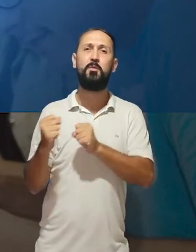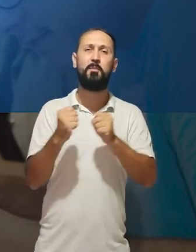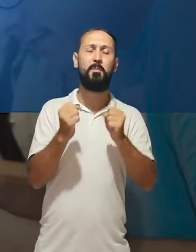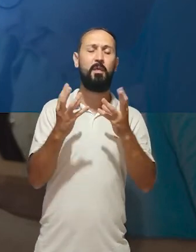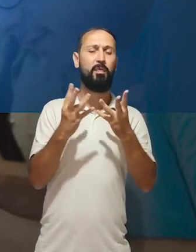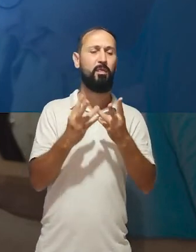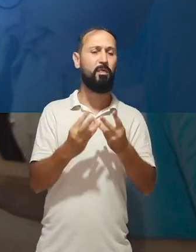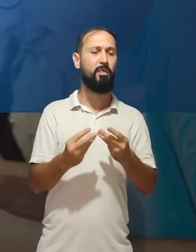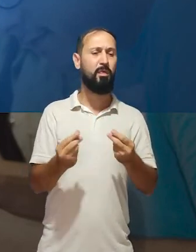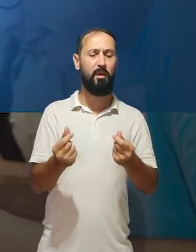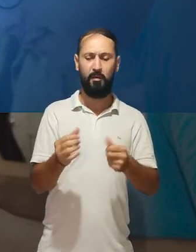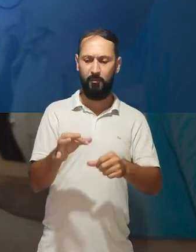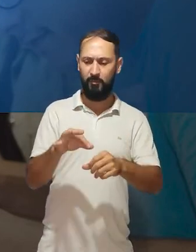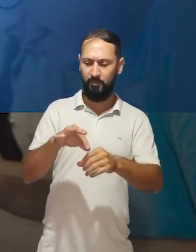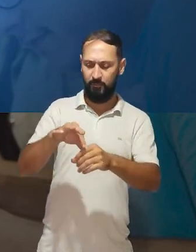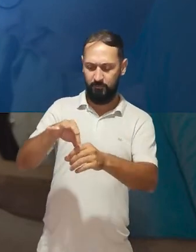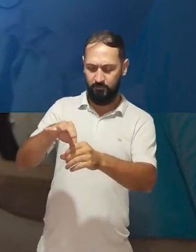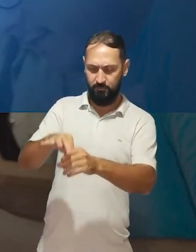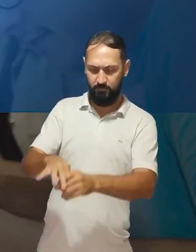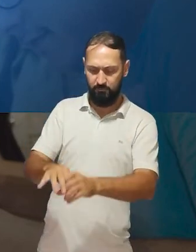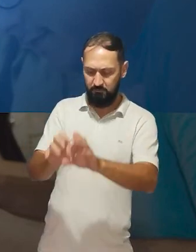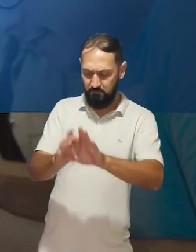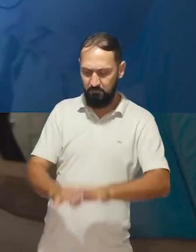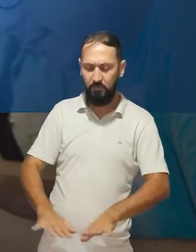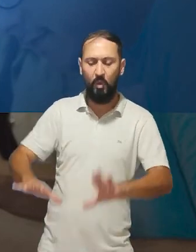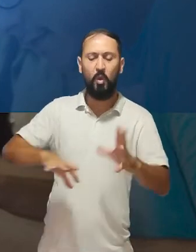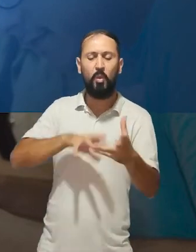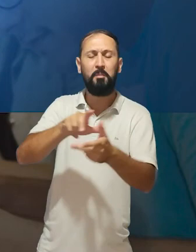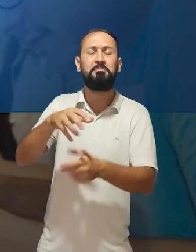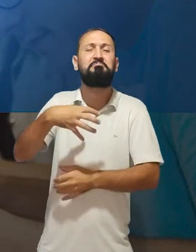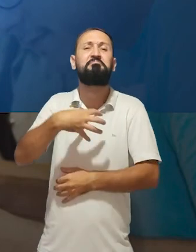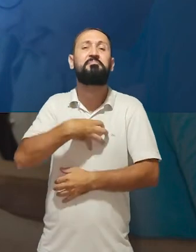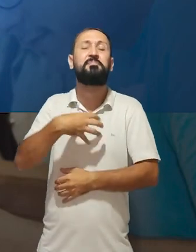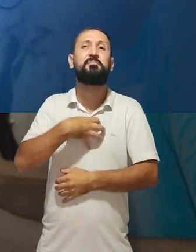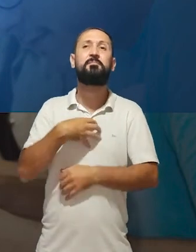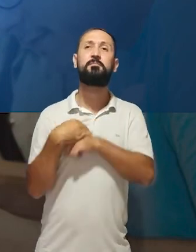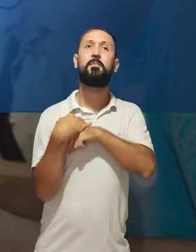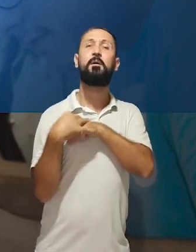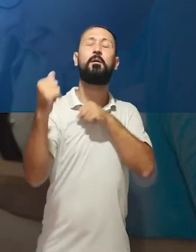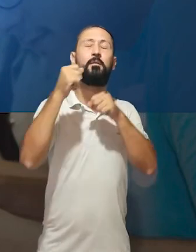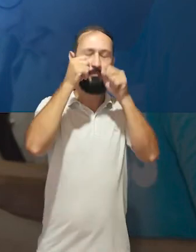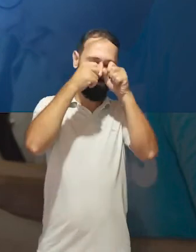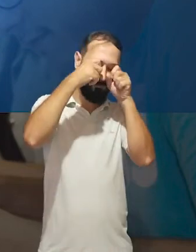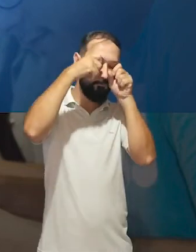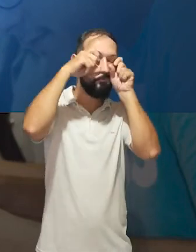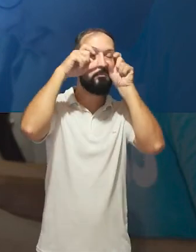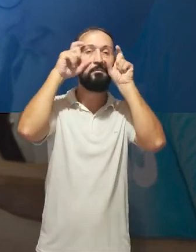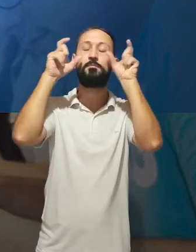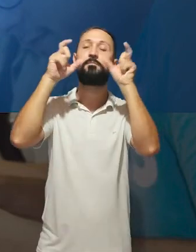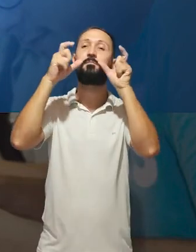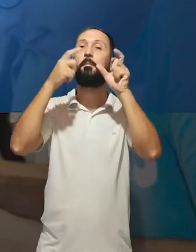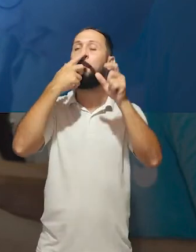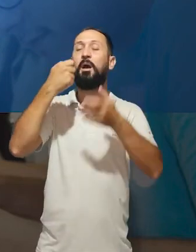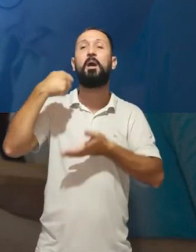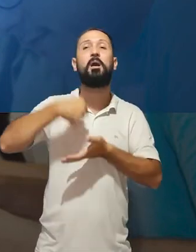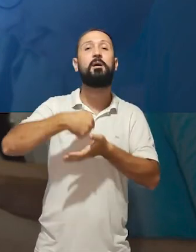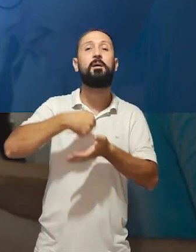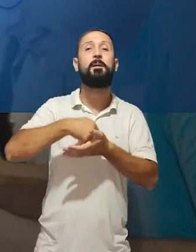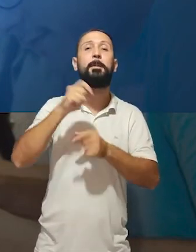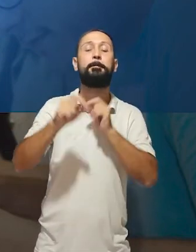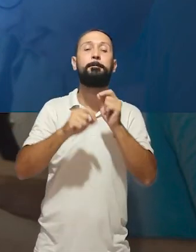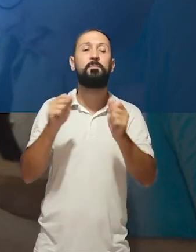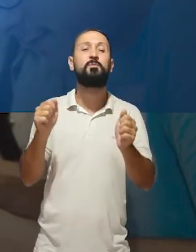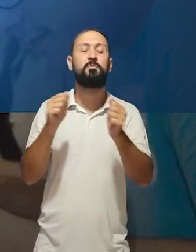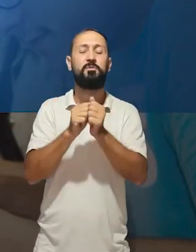poder se esvaindo, uma semente depositada no mundo. Então senti aquele puxão para que acordasse. Uma névoa branca